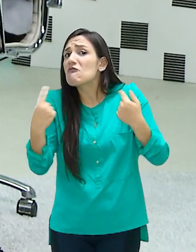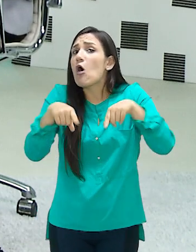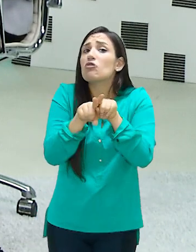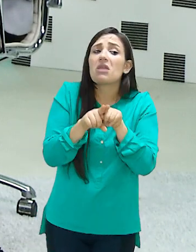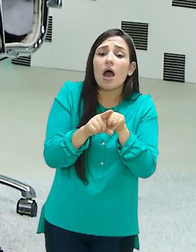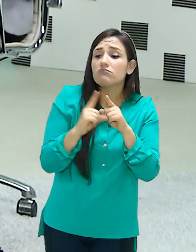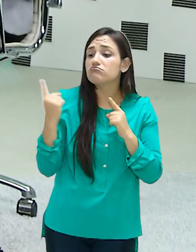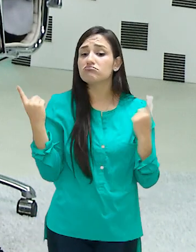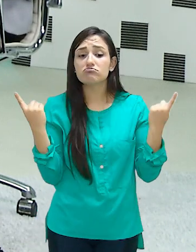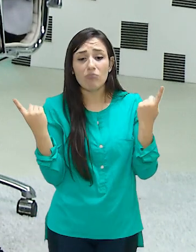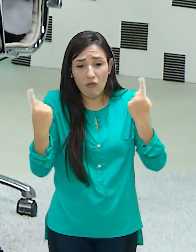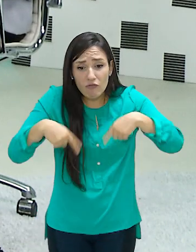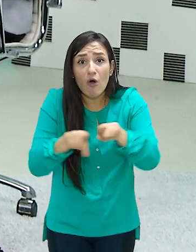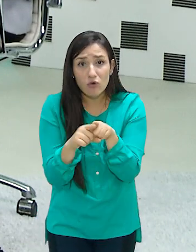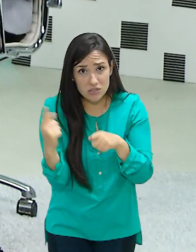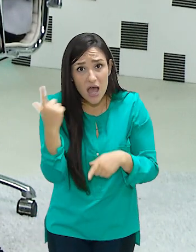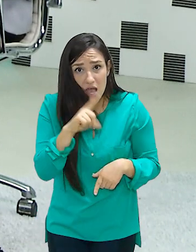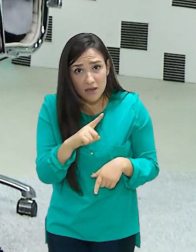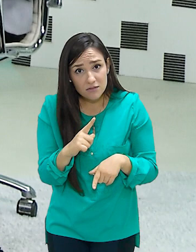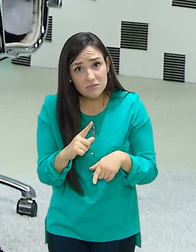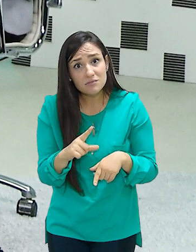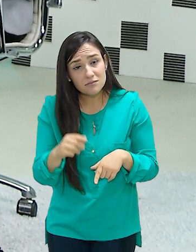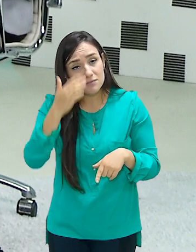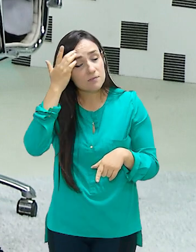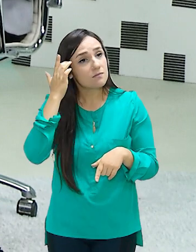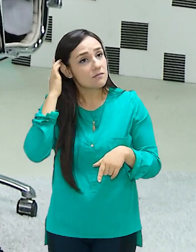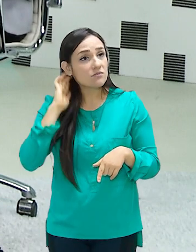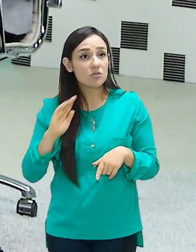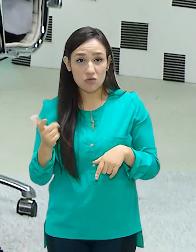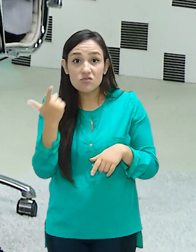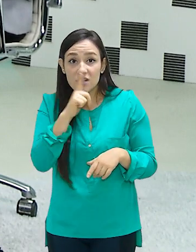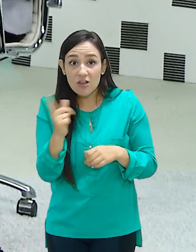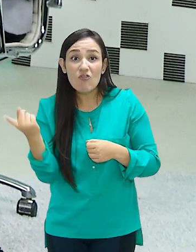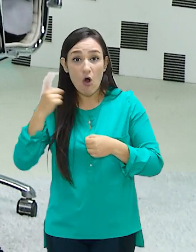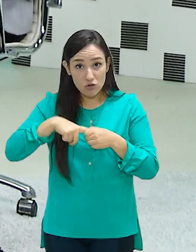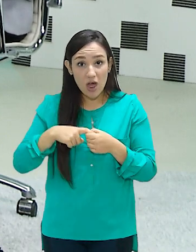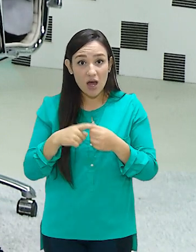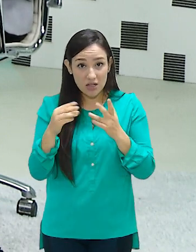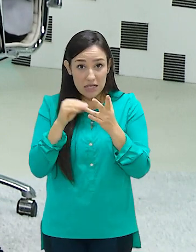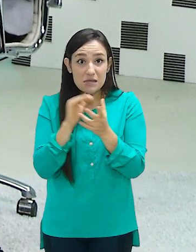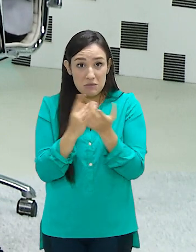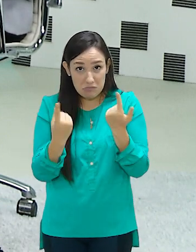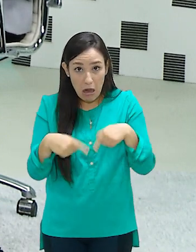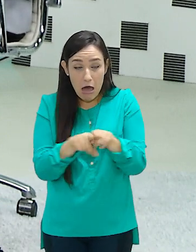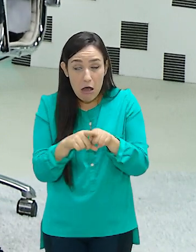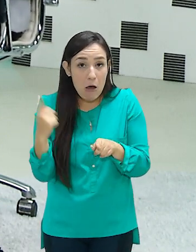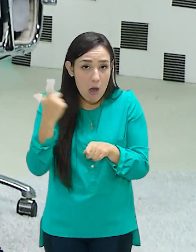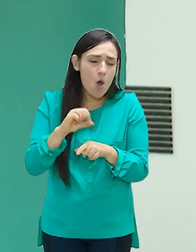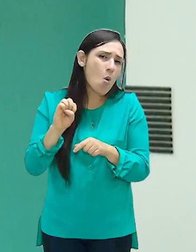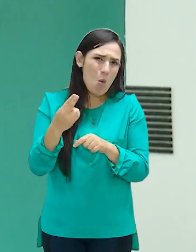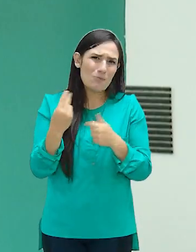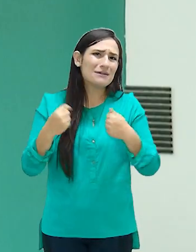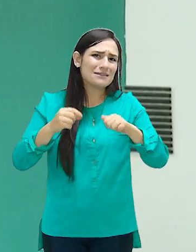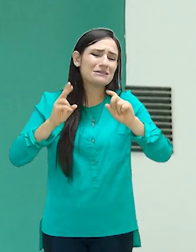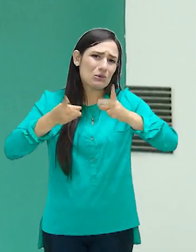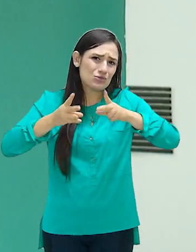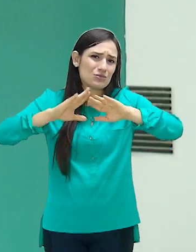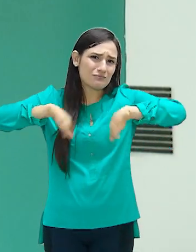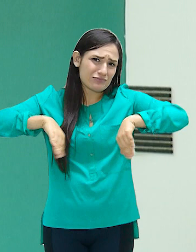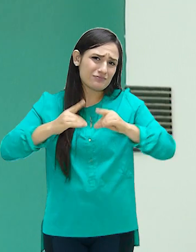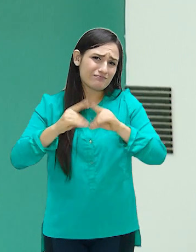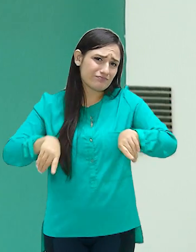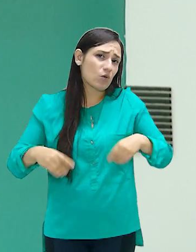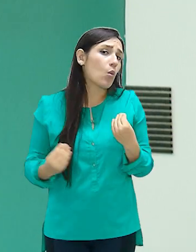novo, né? É novo isso aí. Pode restaurar casais ou, na maioria das vezes, há separação mesmo? Antes de eu